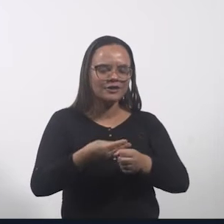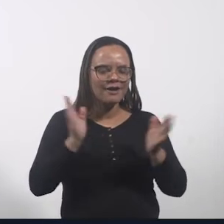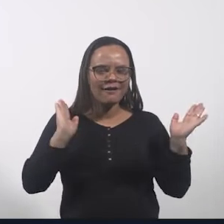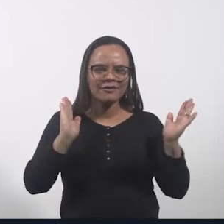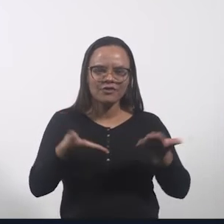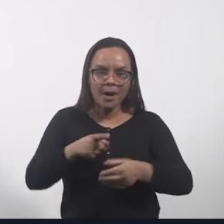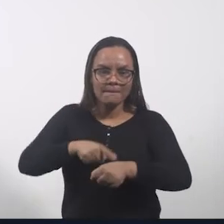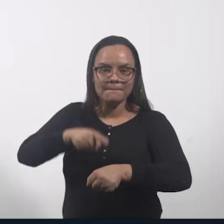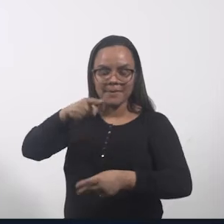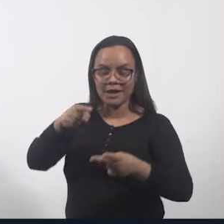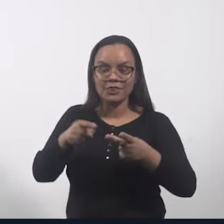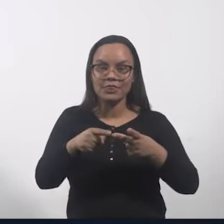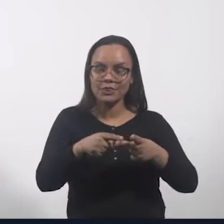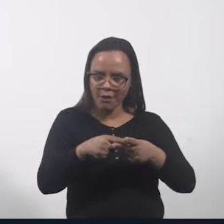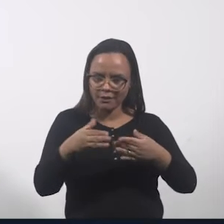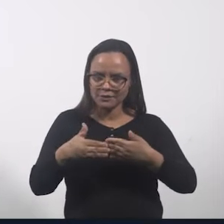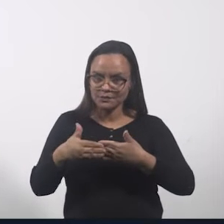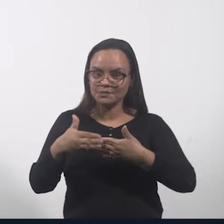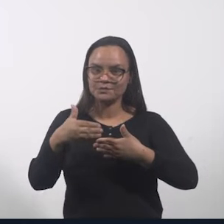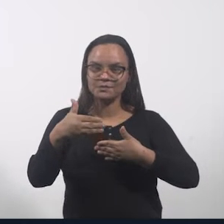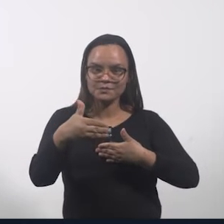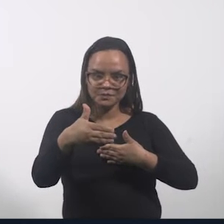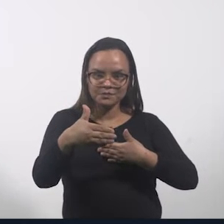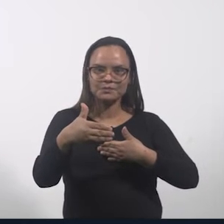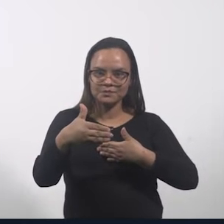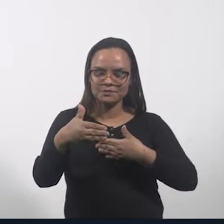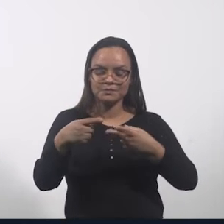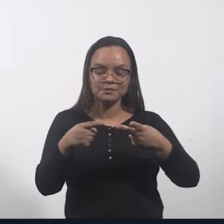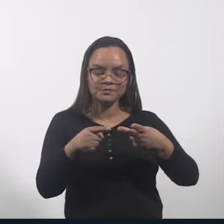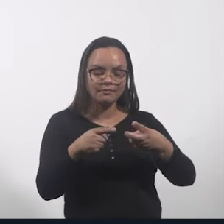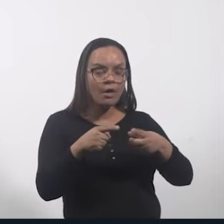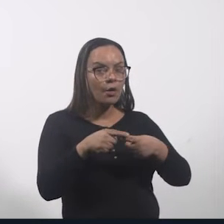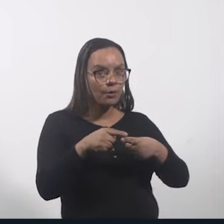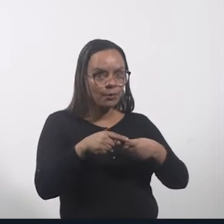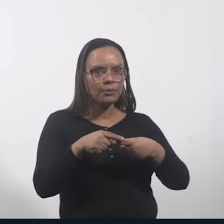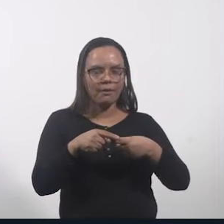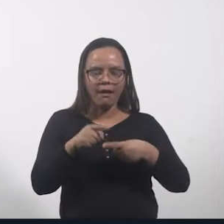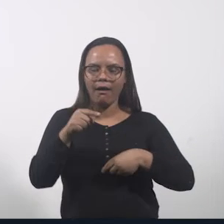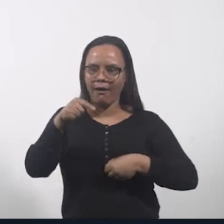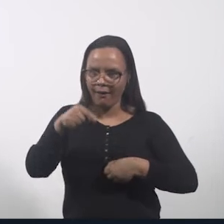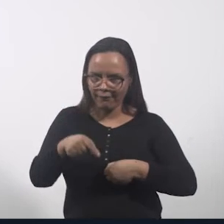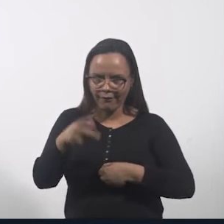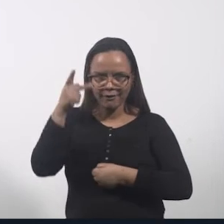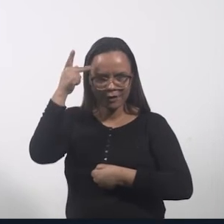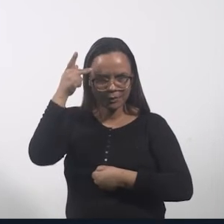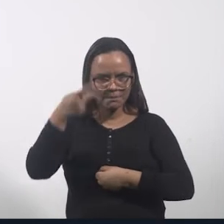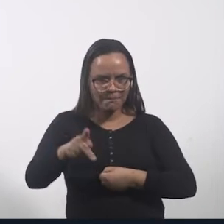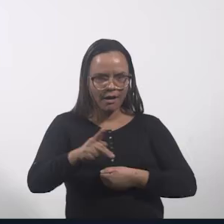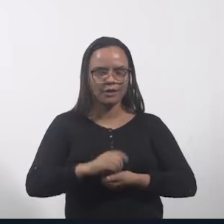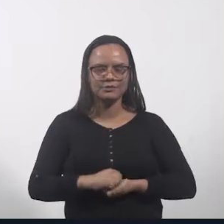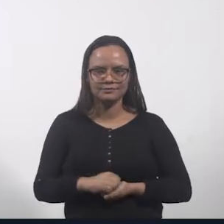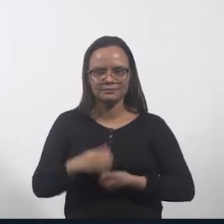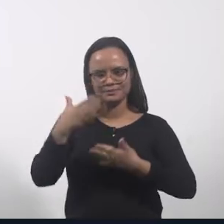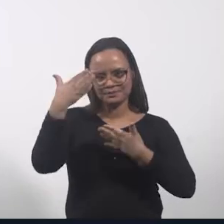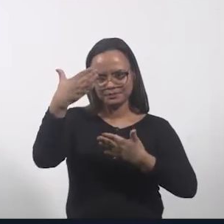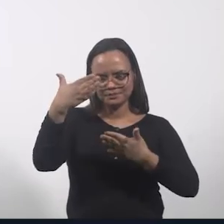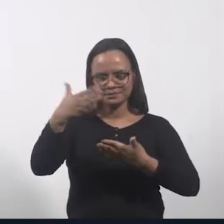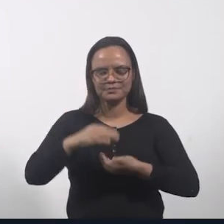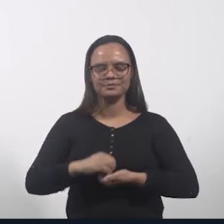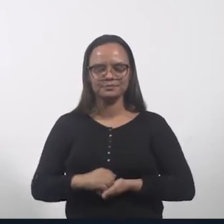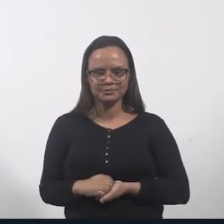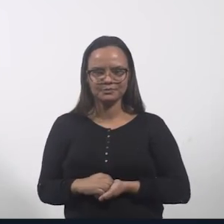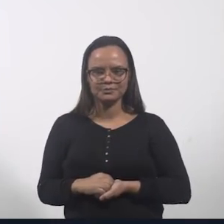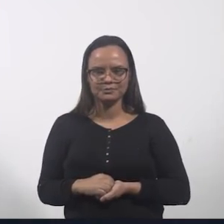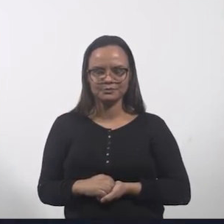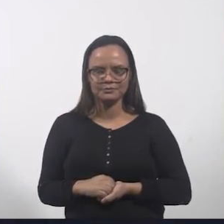momento na situação 2, caminhando então para a situação 1 no município de São Paulo. Obrigada.